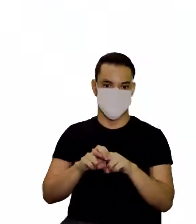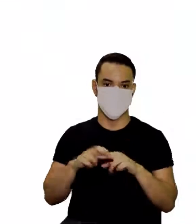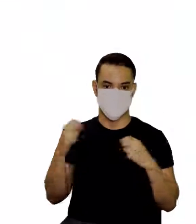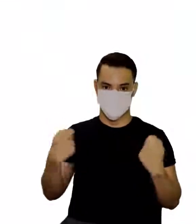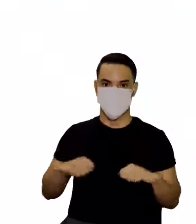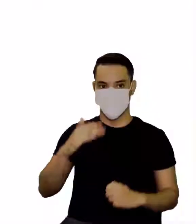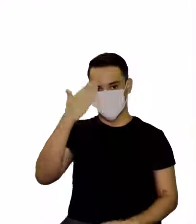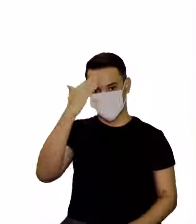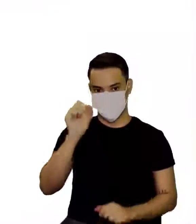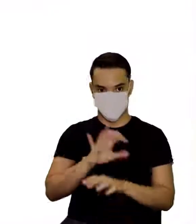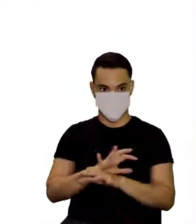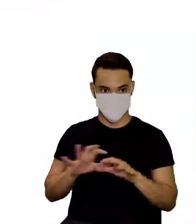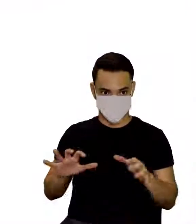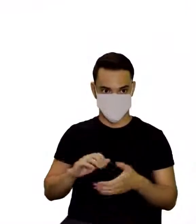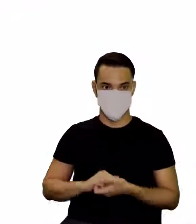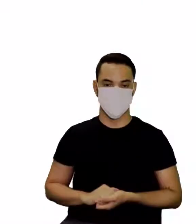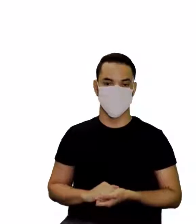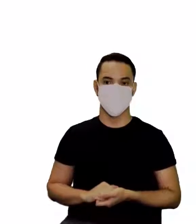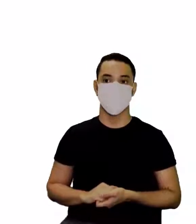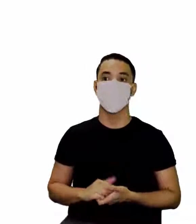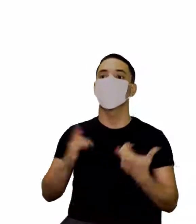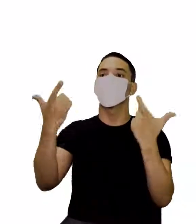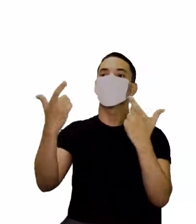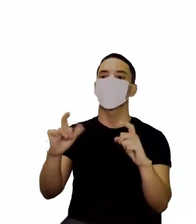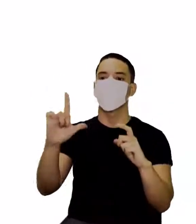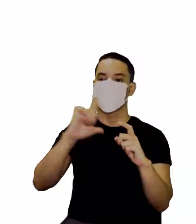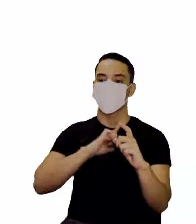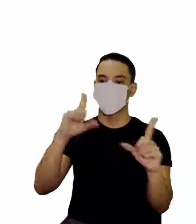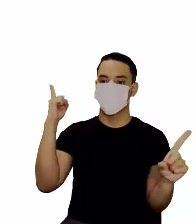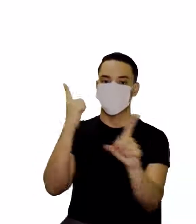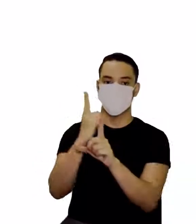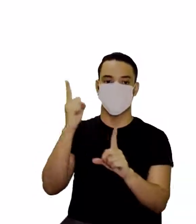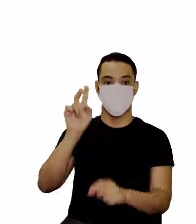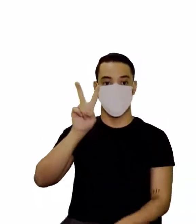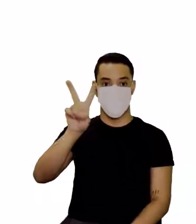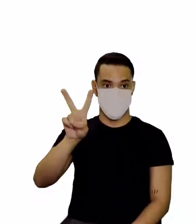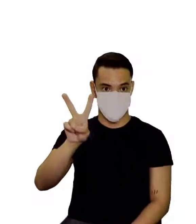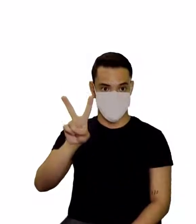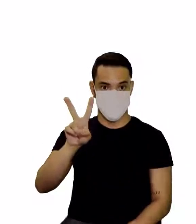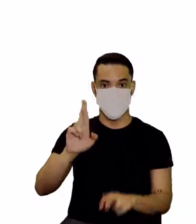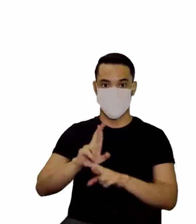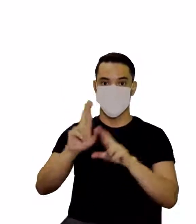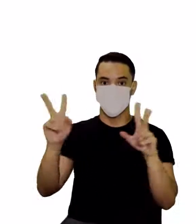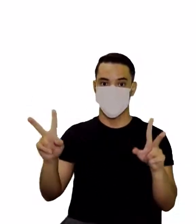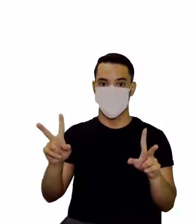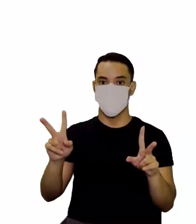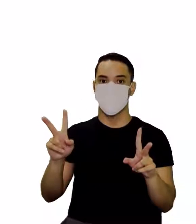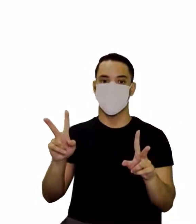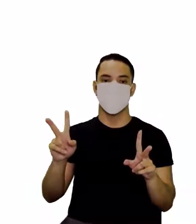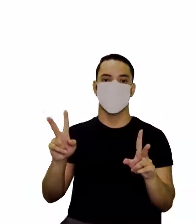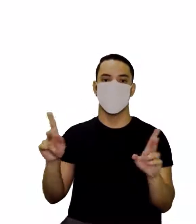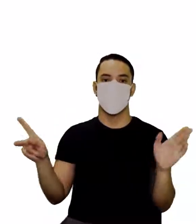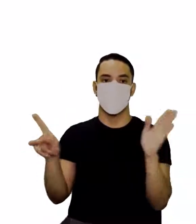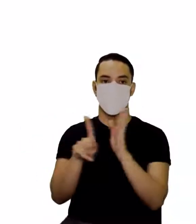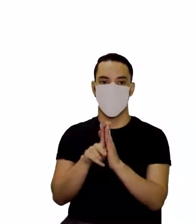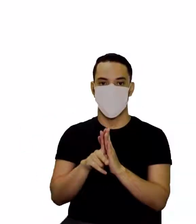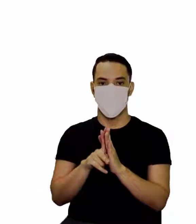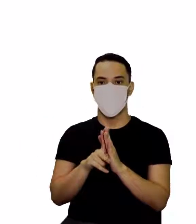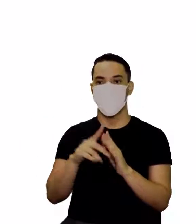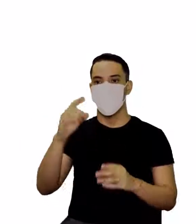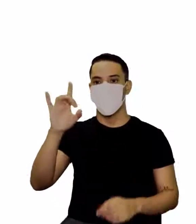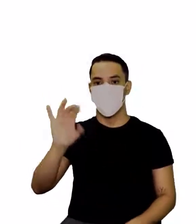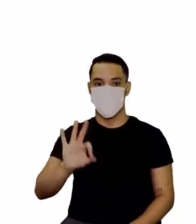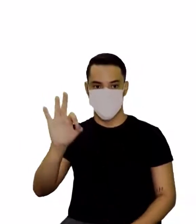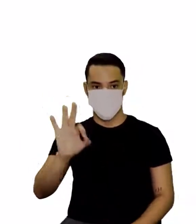linear. E onde, né? Aqui você vai ter V, que é a diferença de potencial em volts, corrente elétrica em amperes